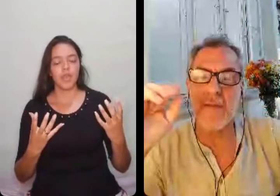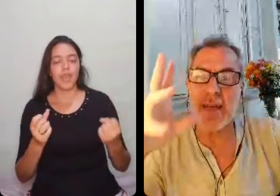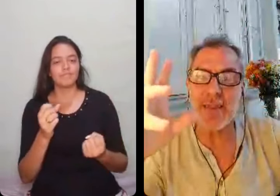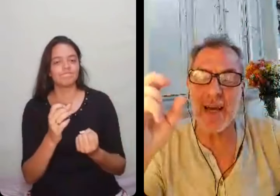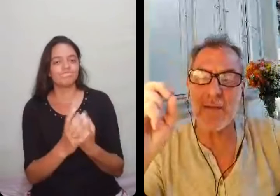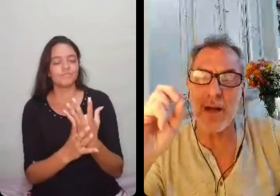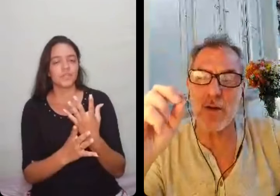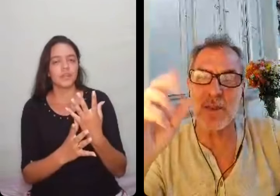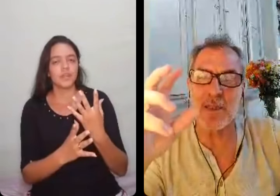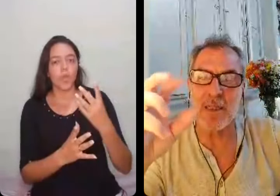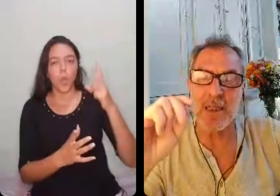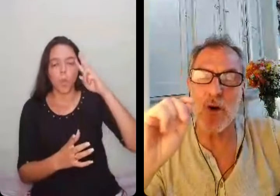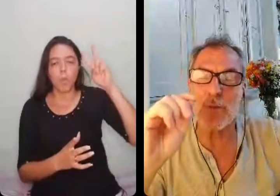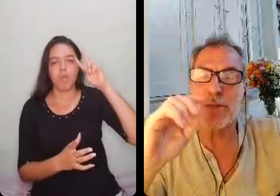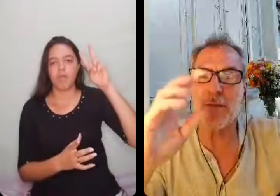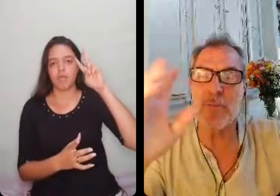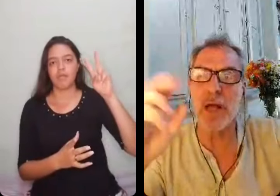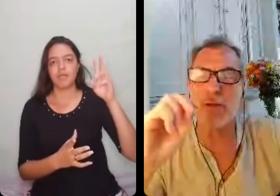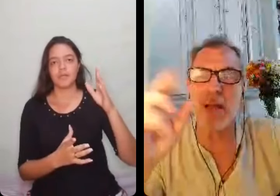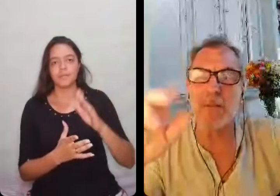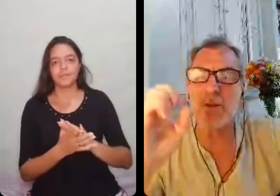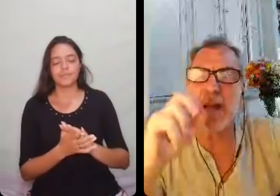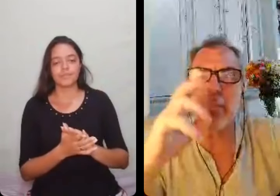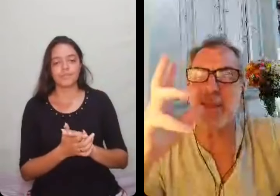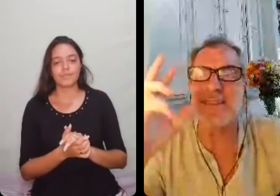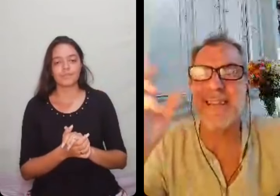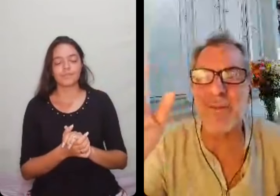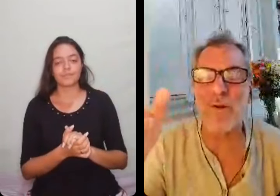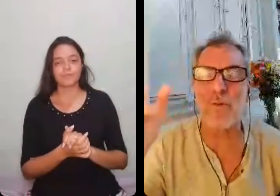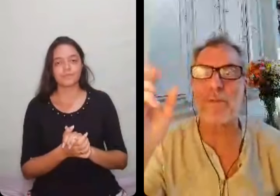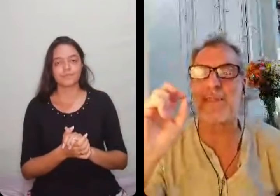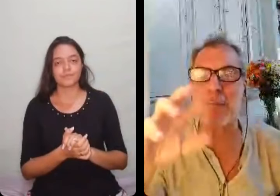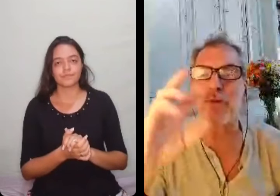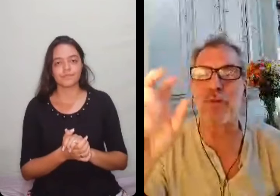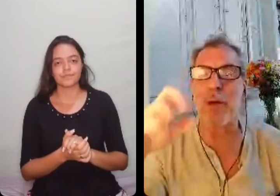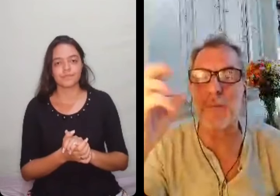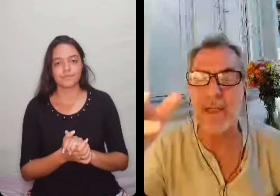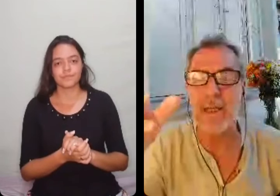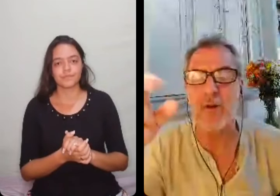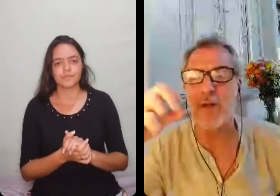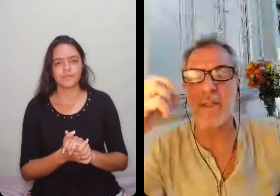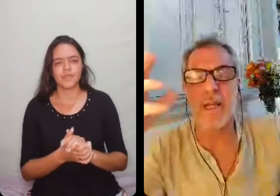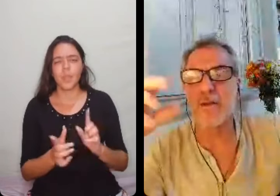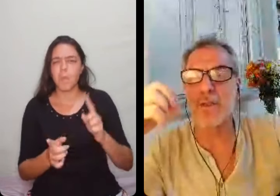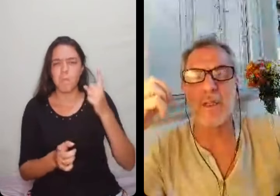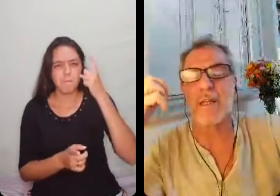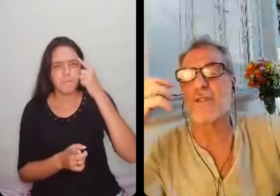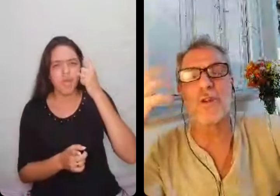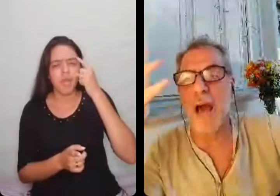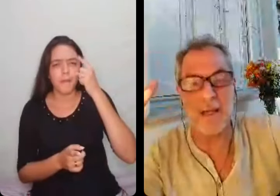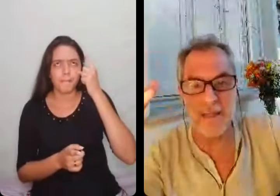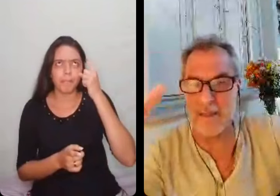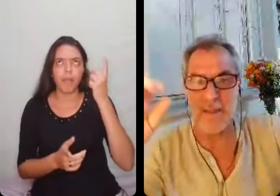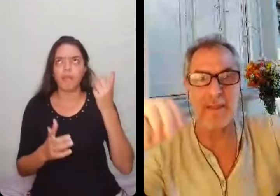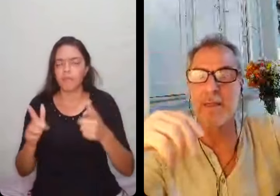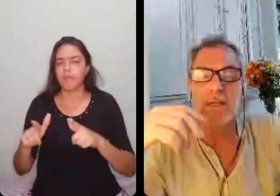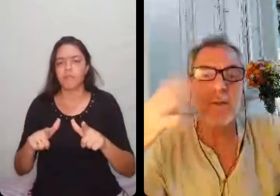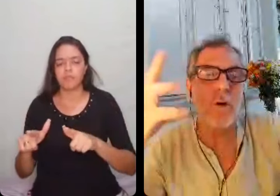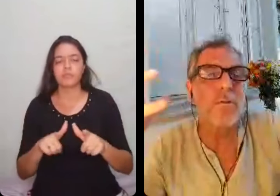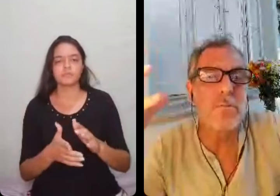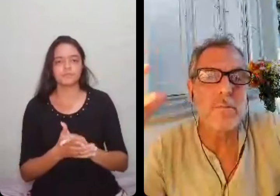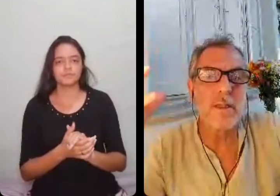Na dança, há uma coisa assim. Esse corpo está fabulando, está livre. Não está pensando como pensamos normalmente, com critérios racionales.